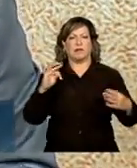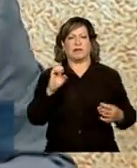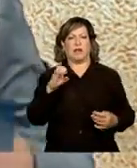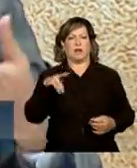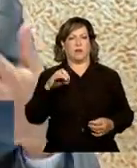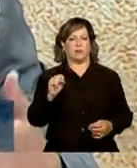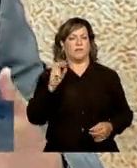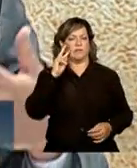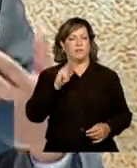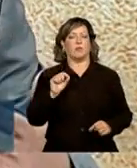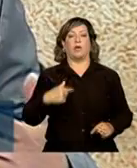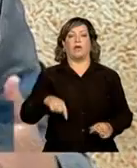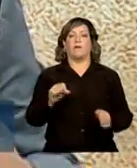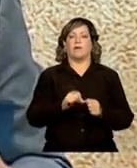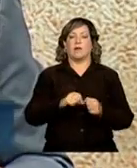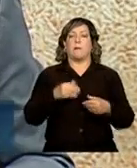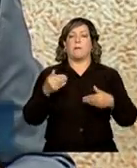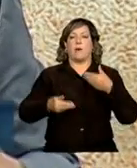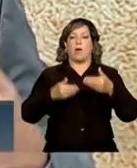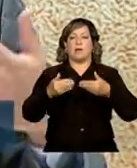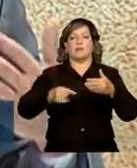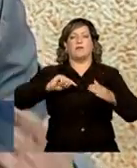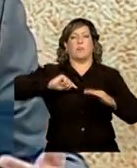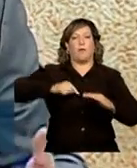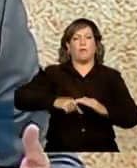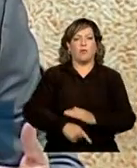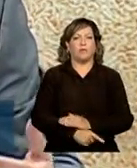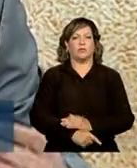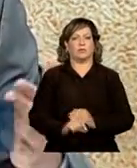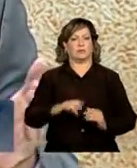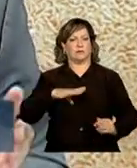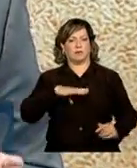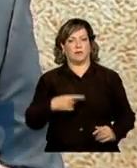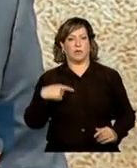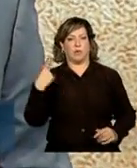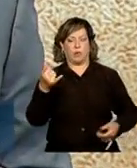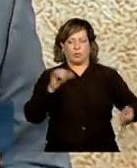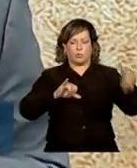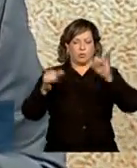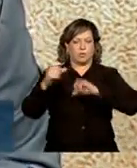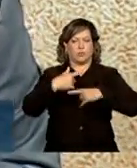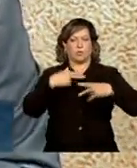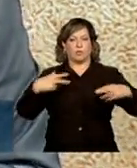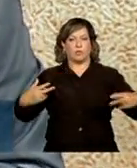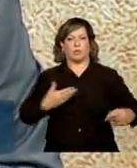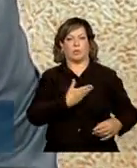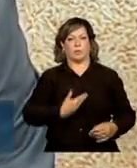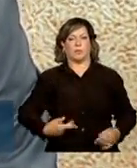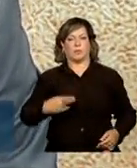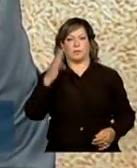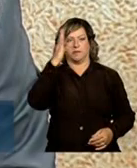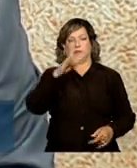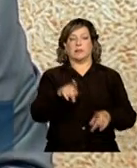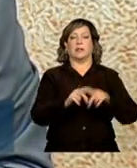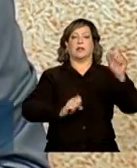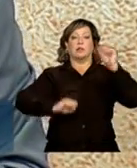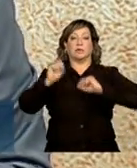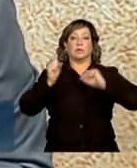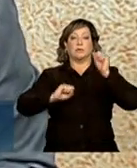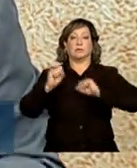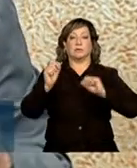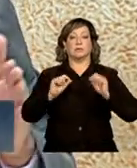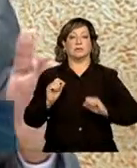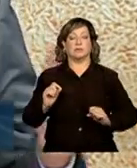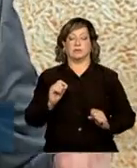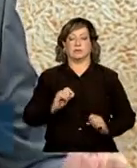nós fizemos um processo intenso de desafio aos Laboratórios públicos brasileiros e a indústria internacional que